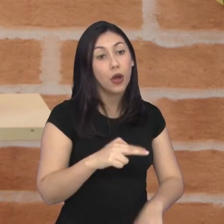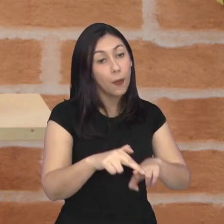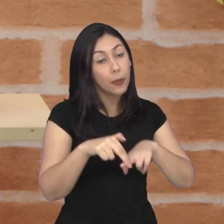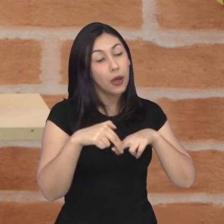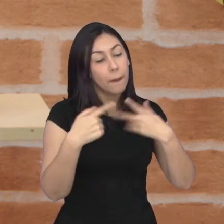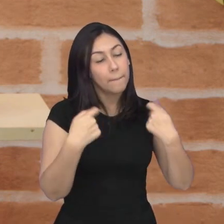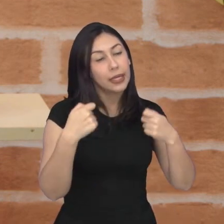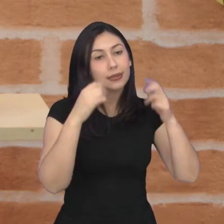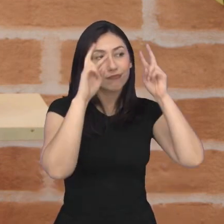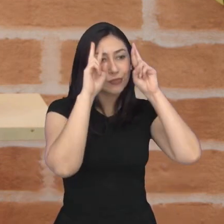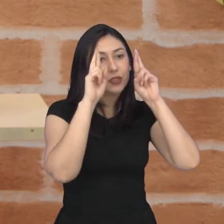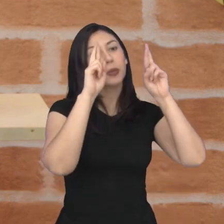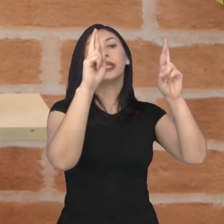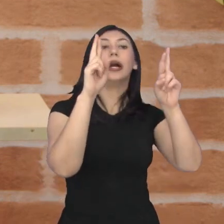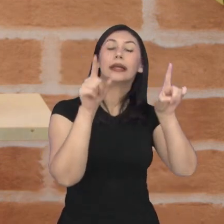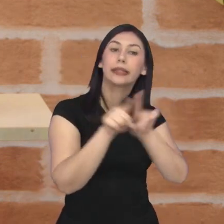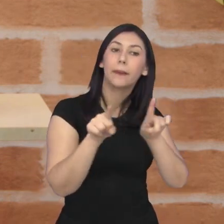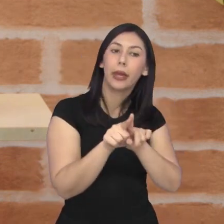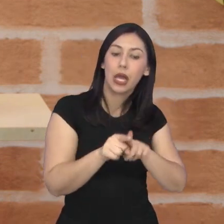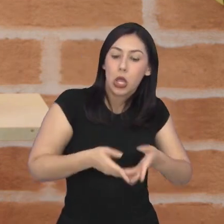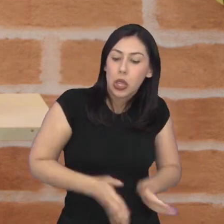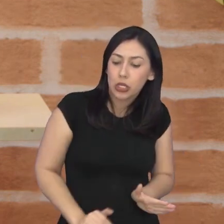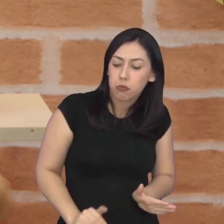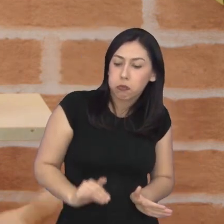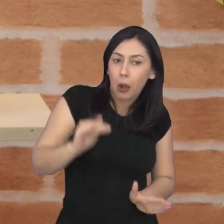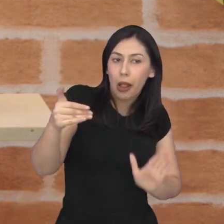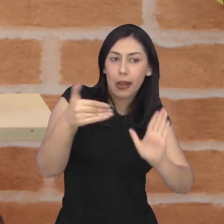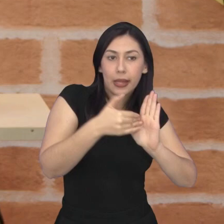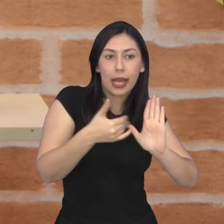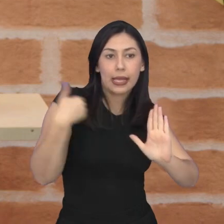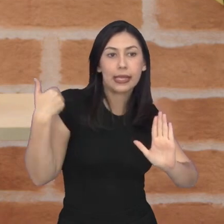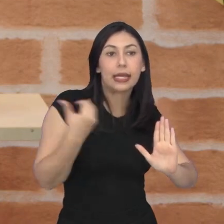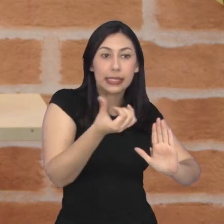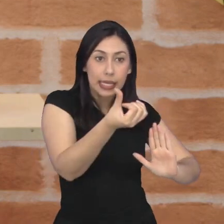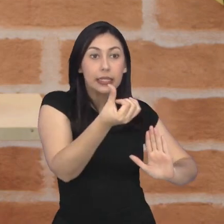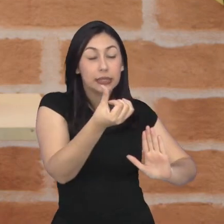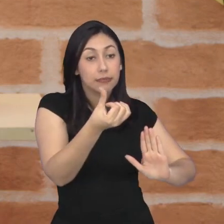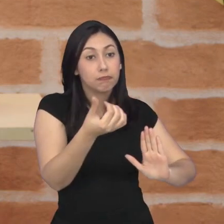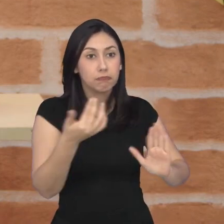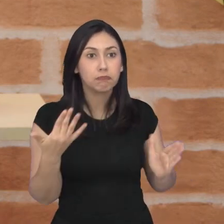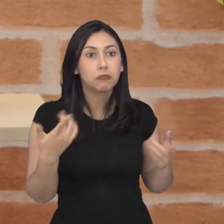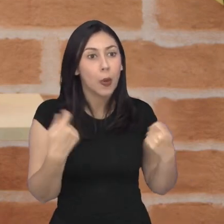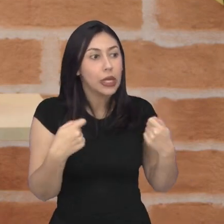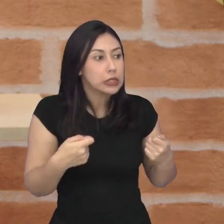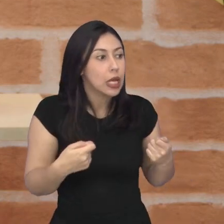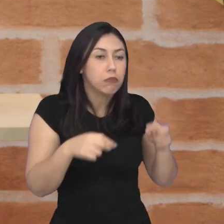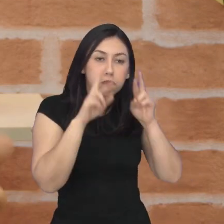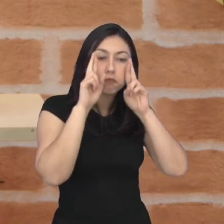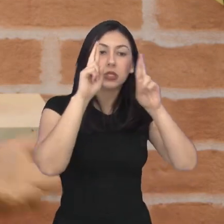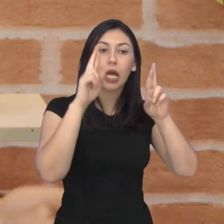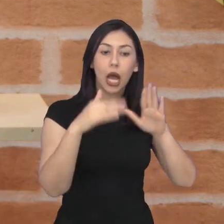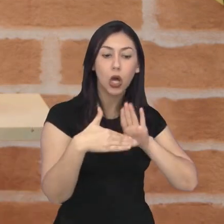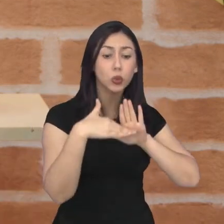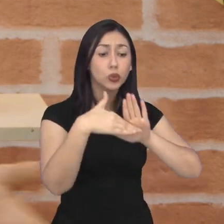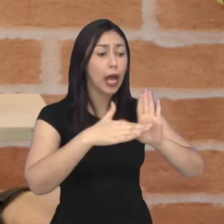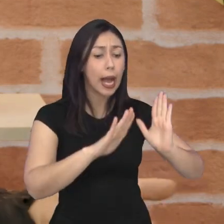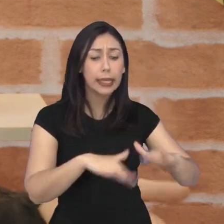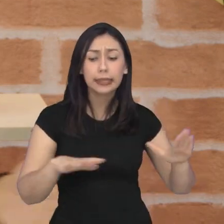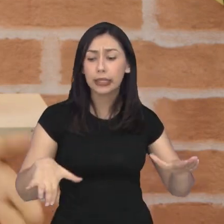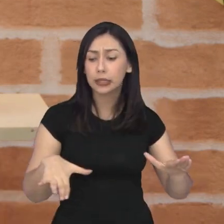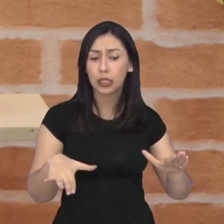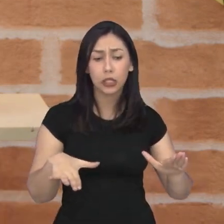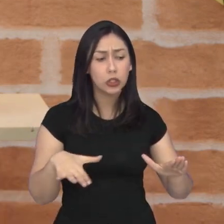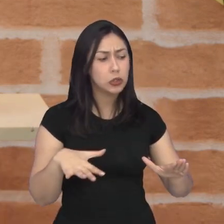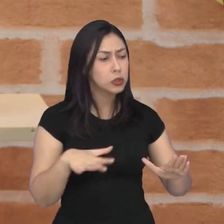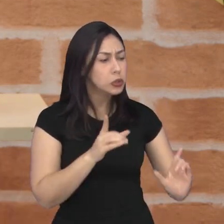respeitar isso na primeira infância, para realmente o dom, né, a gente conseguir ajudar as crianças a encontrar um caminho, não realmente